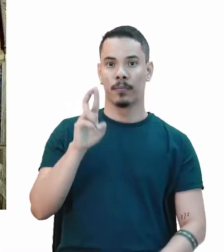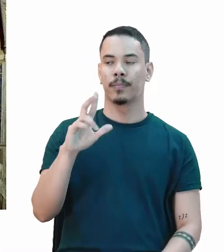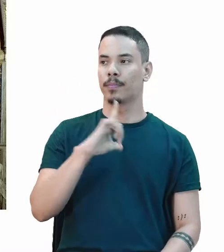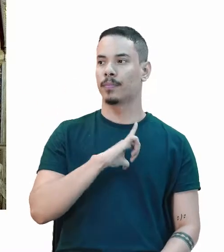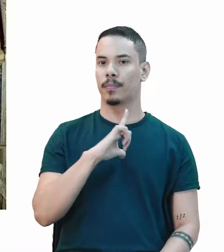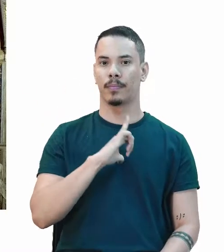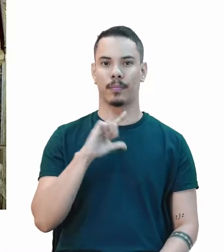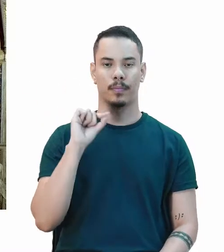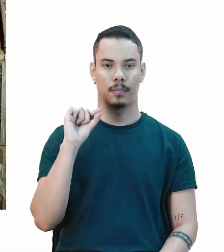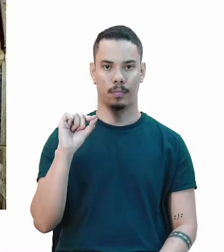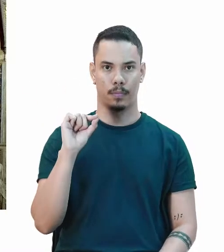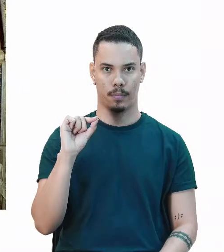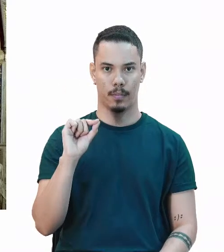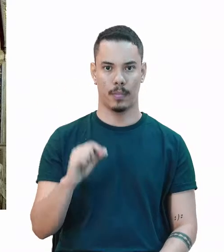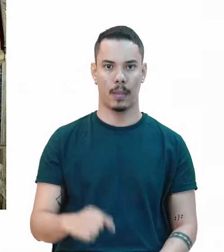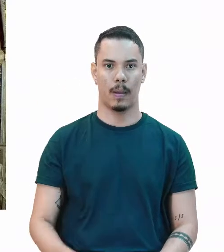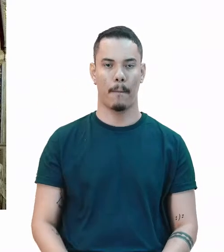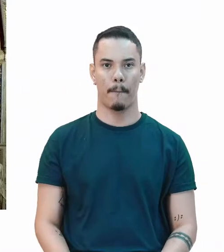ó,